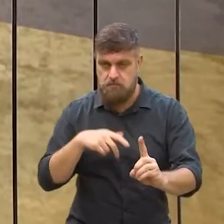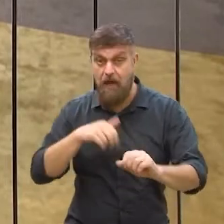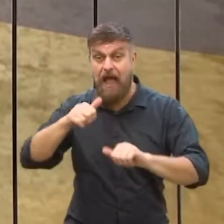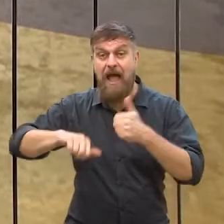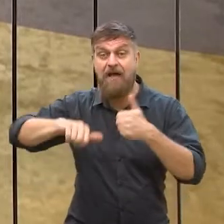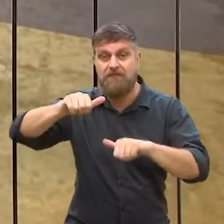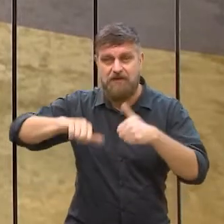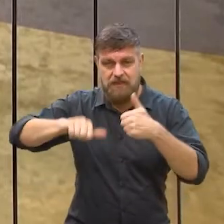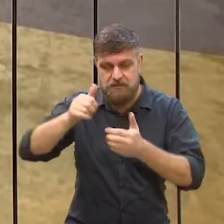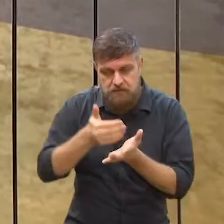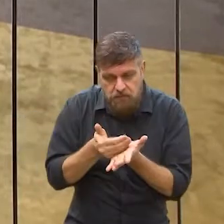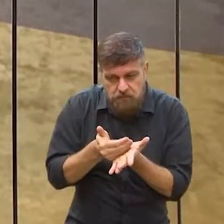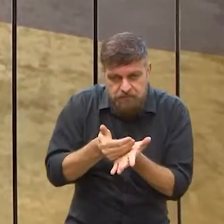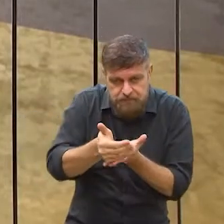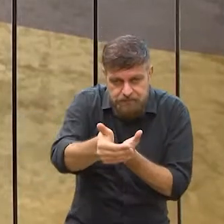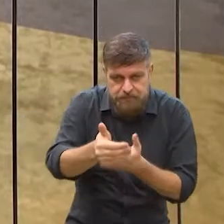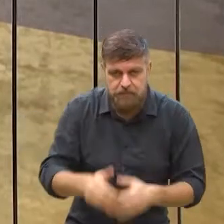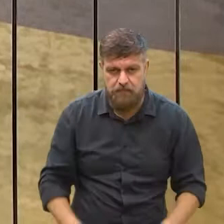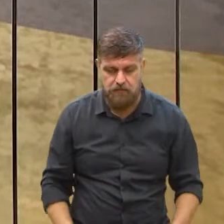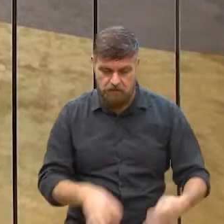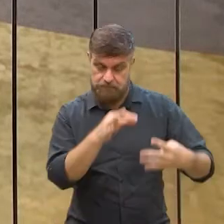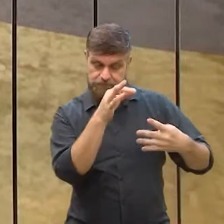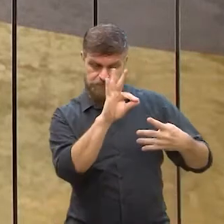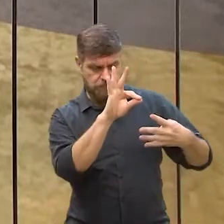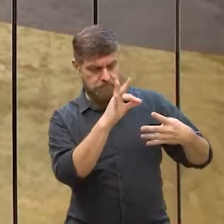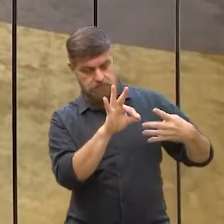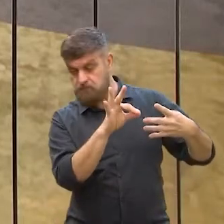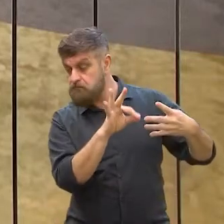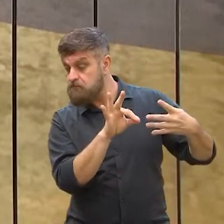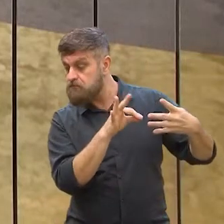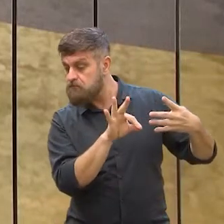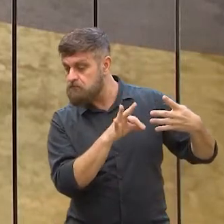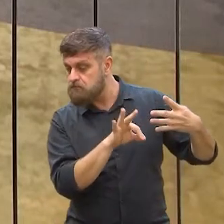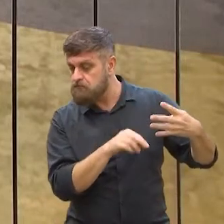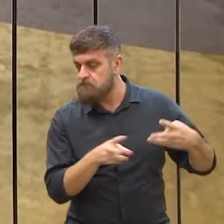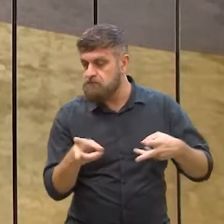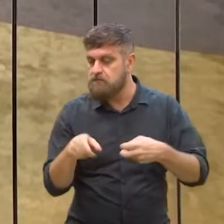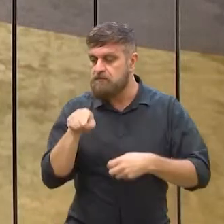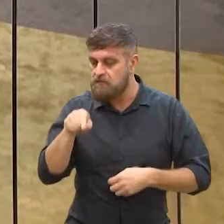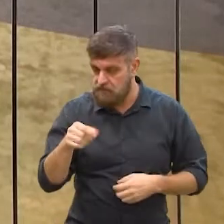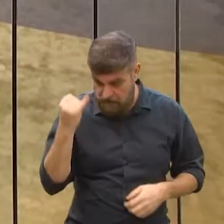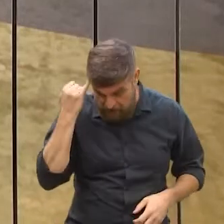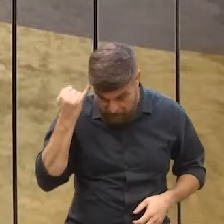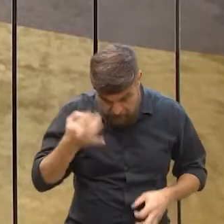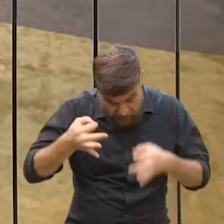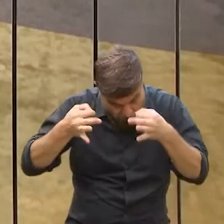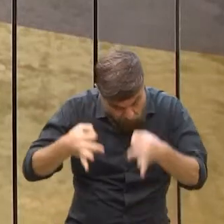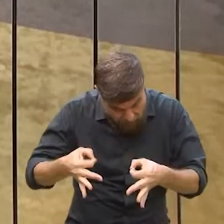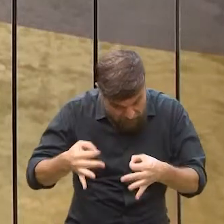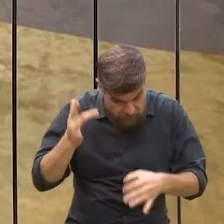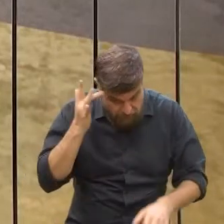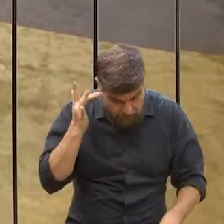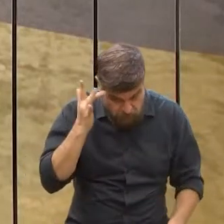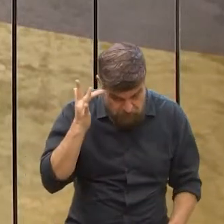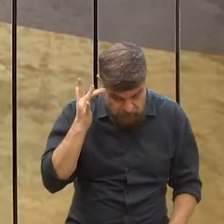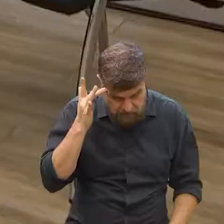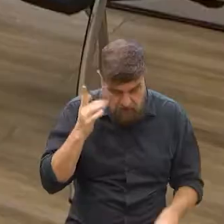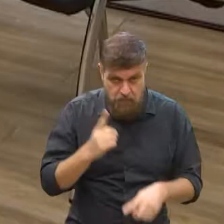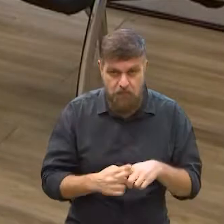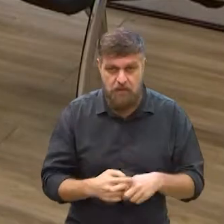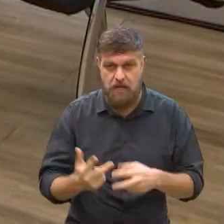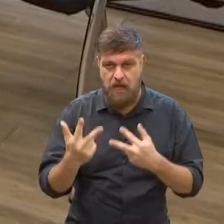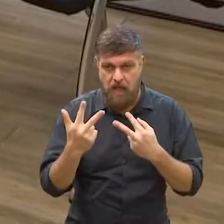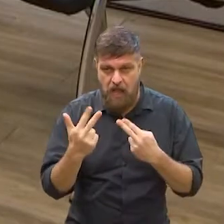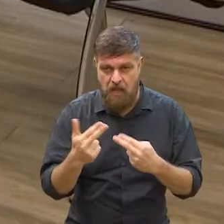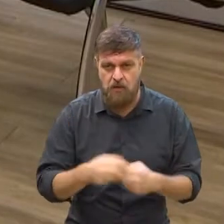aquela avaliação inicial, aquele checklist, para verificar o amadurecimento da ideia dele, né? Porque, como a Marilda falou, ele